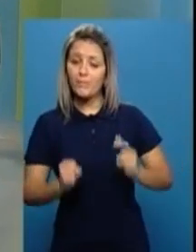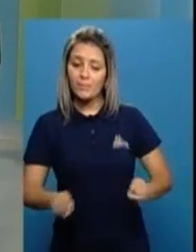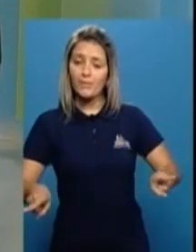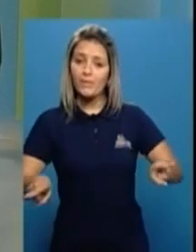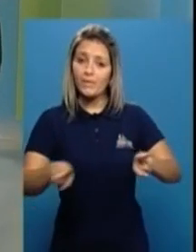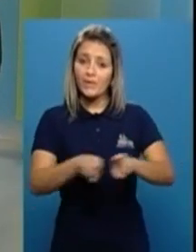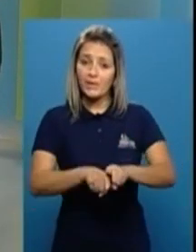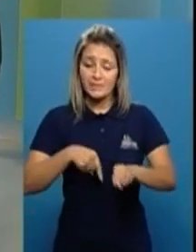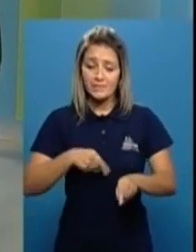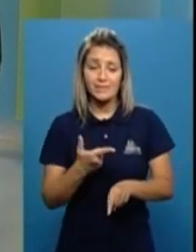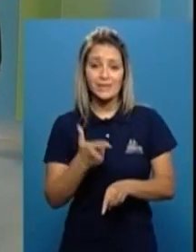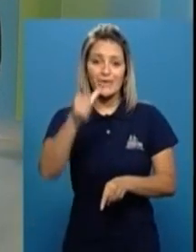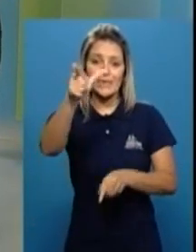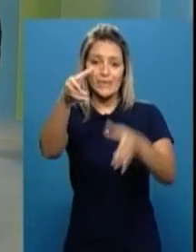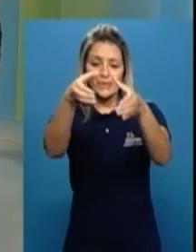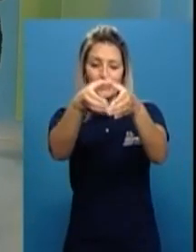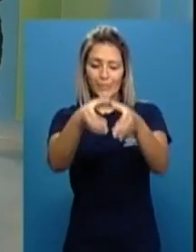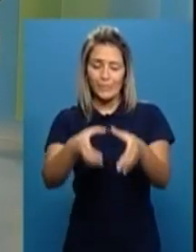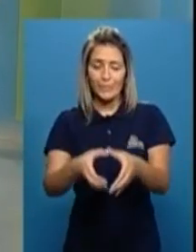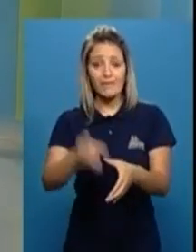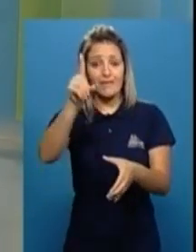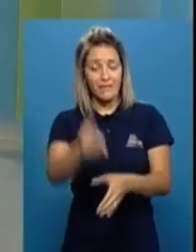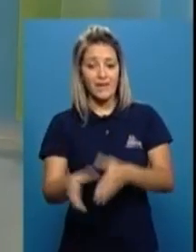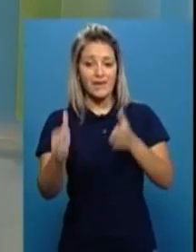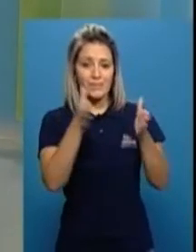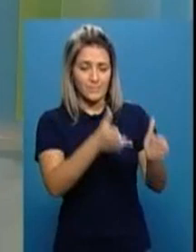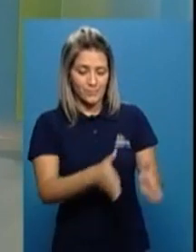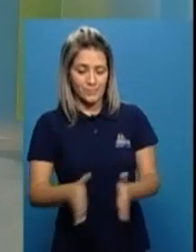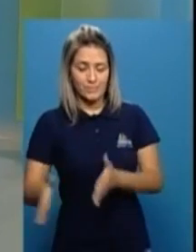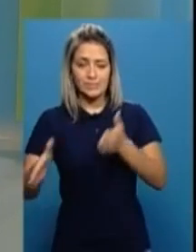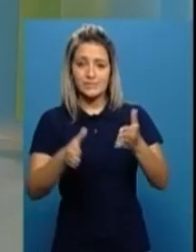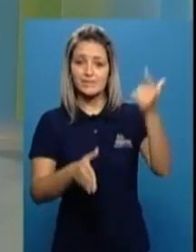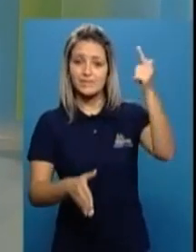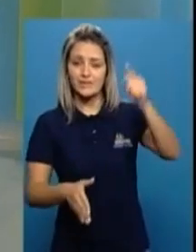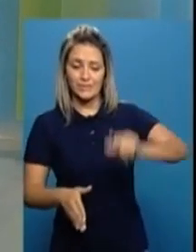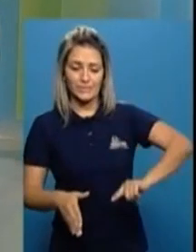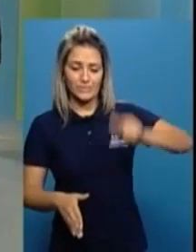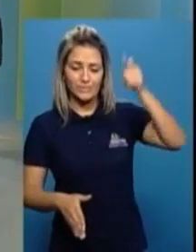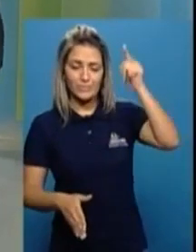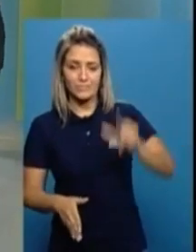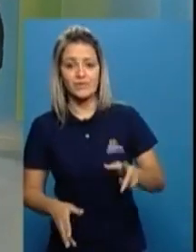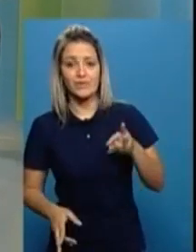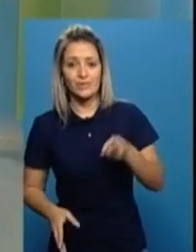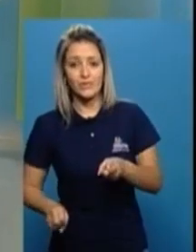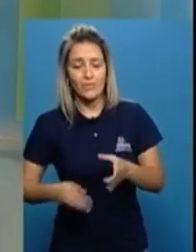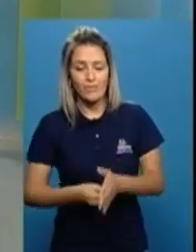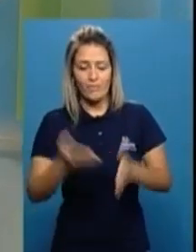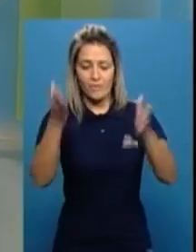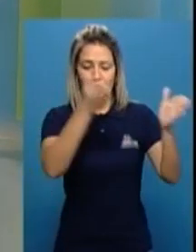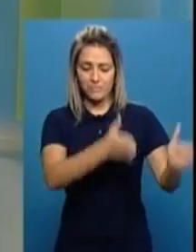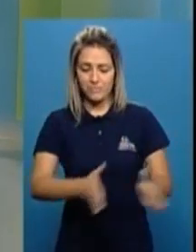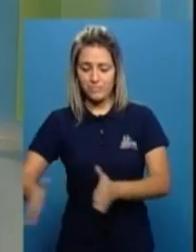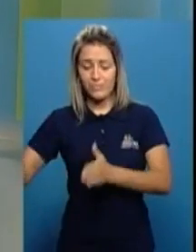ser subclassificados em processos repetitivos em massa ou